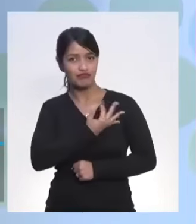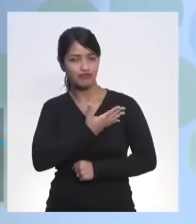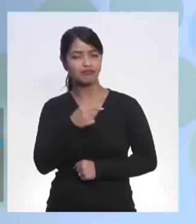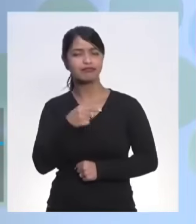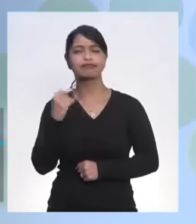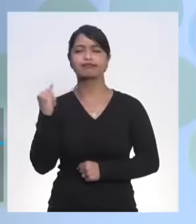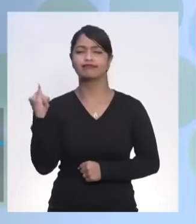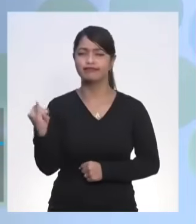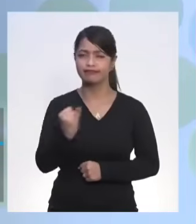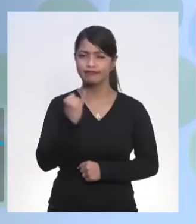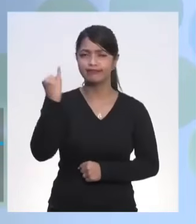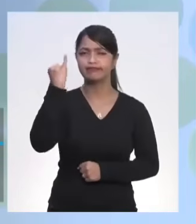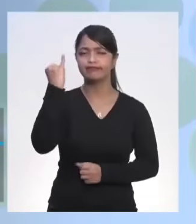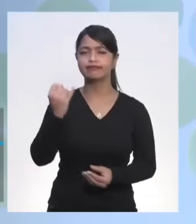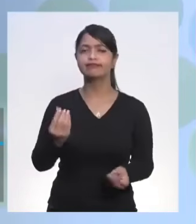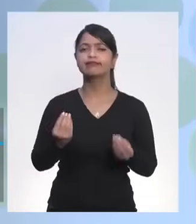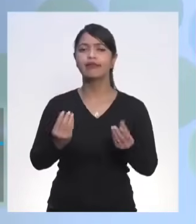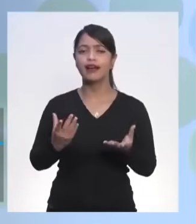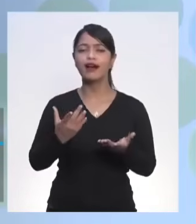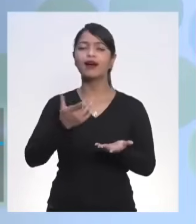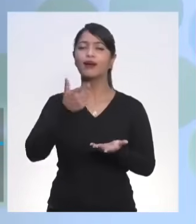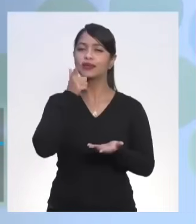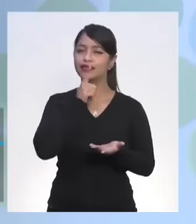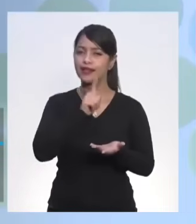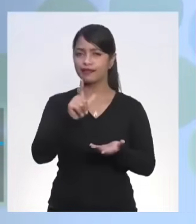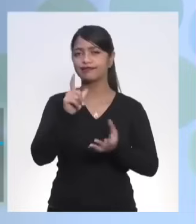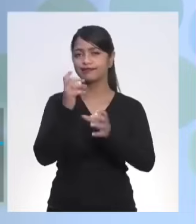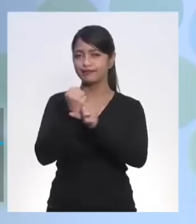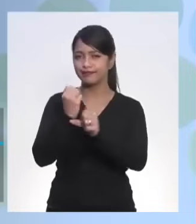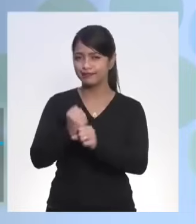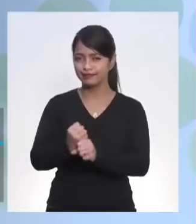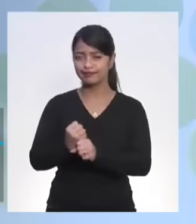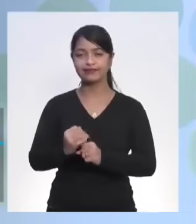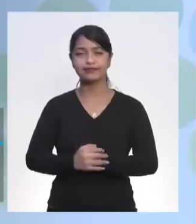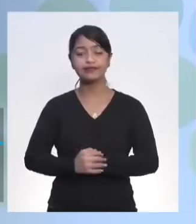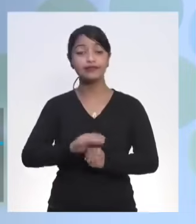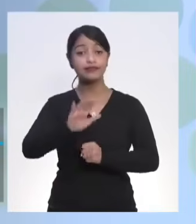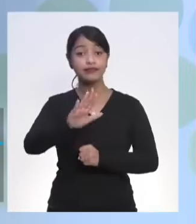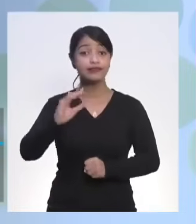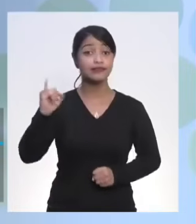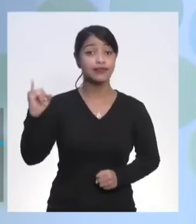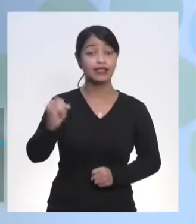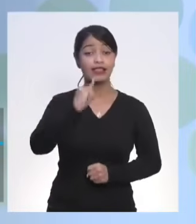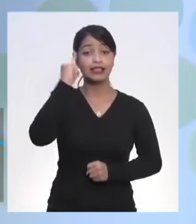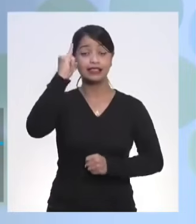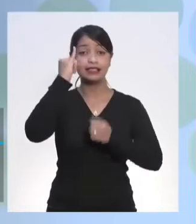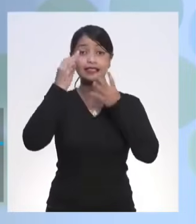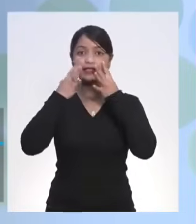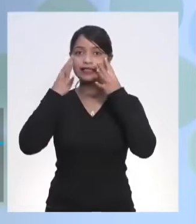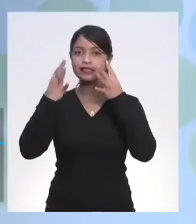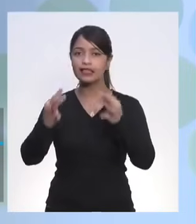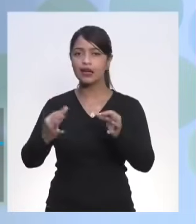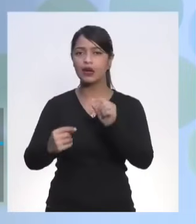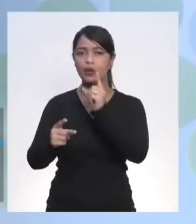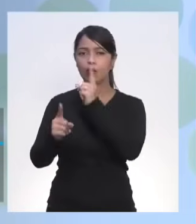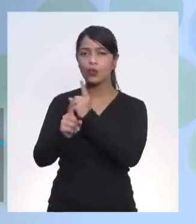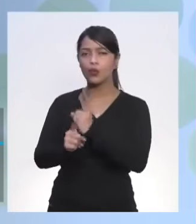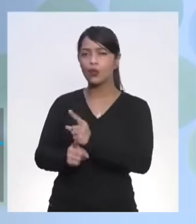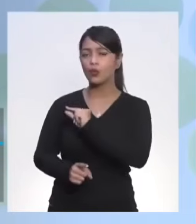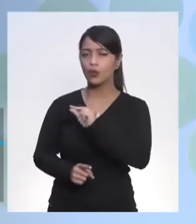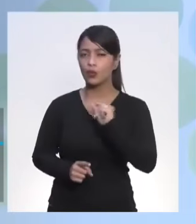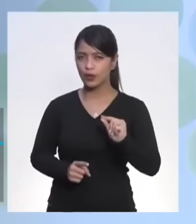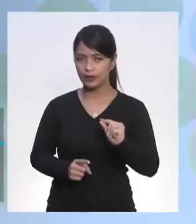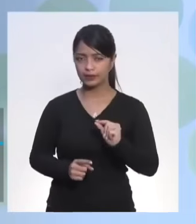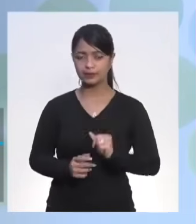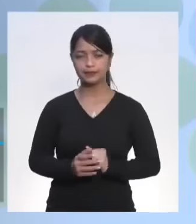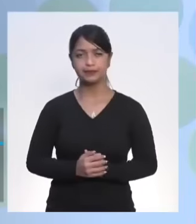poder colocar valores relacionados a isso. O que nós temos que observar aí, o que nós temos que identificar é